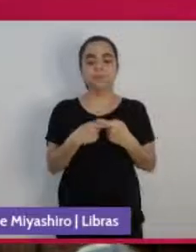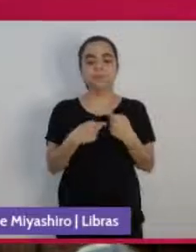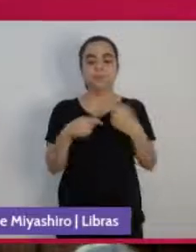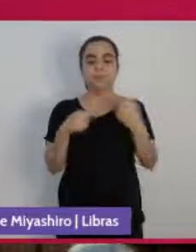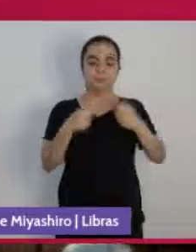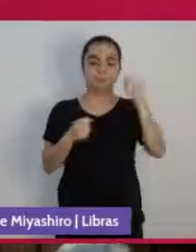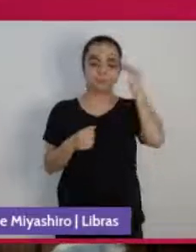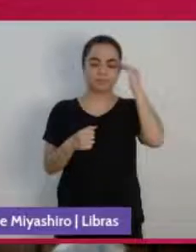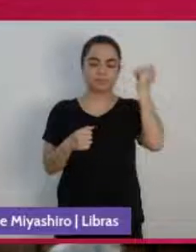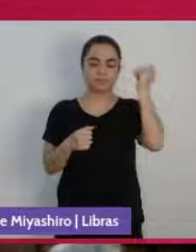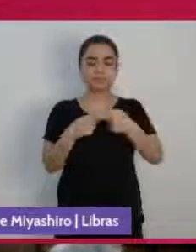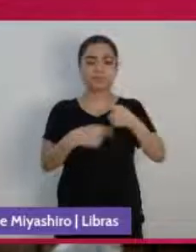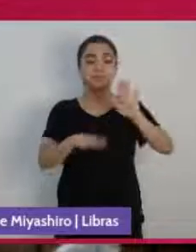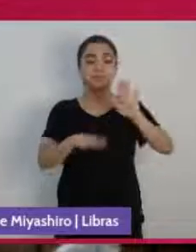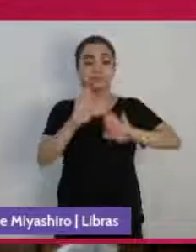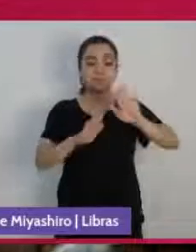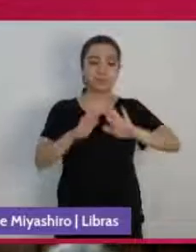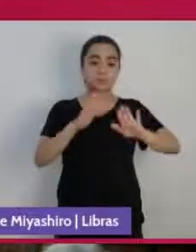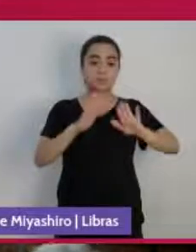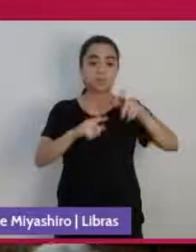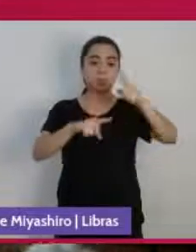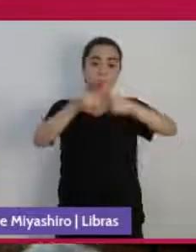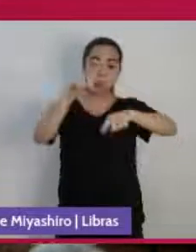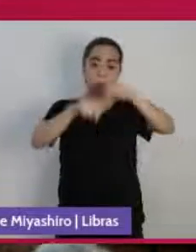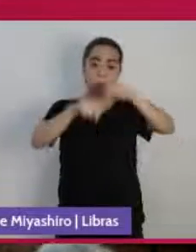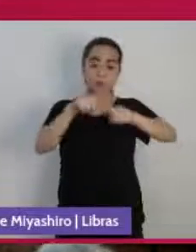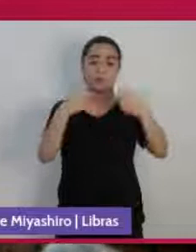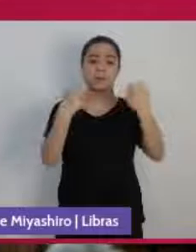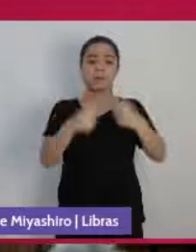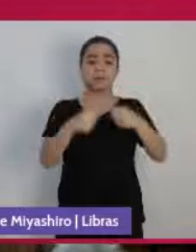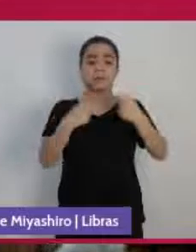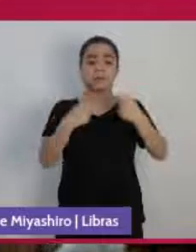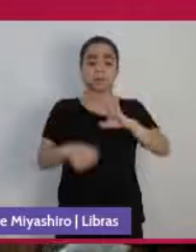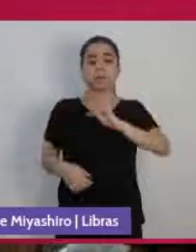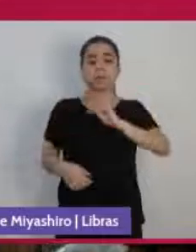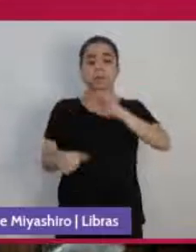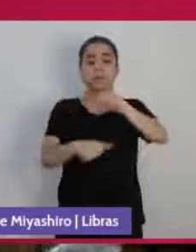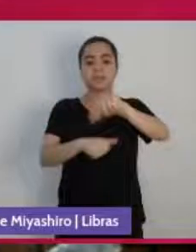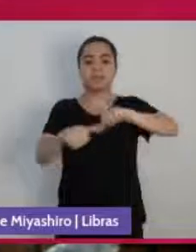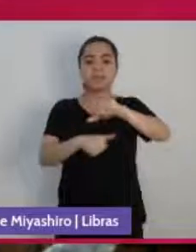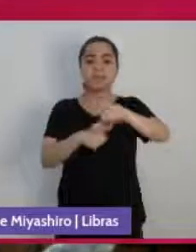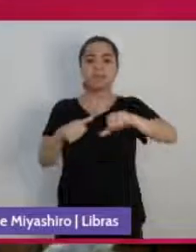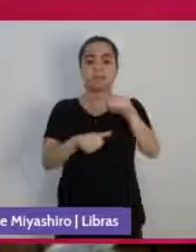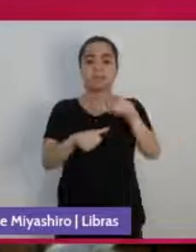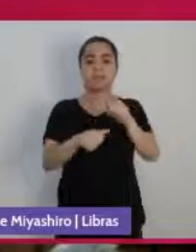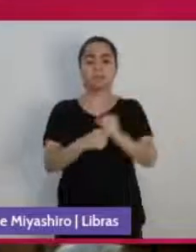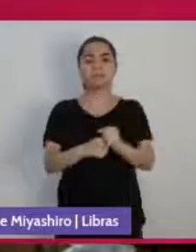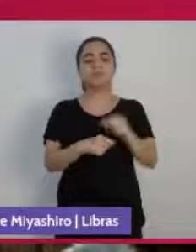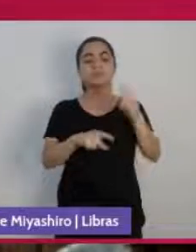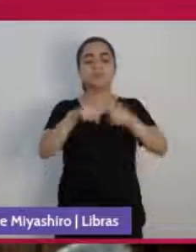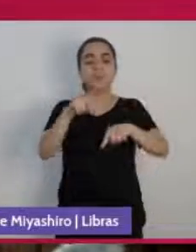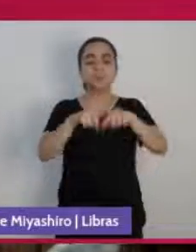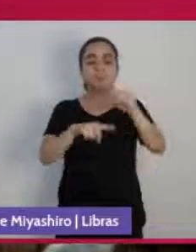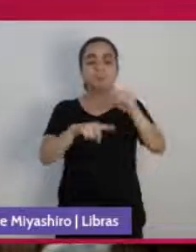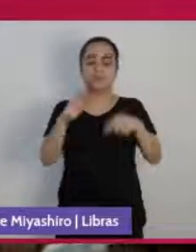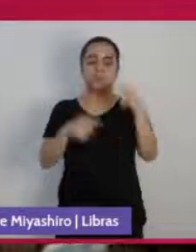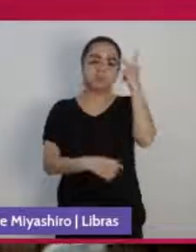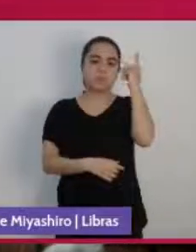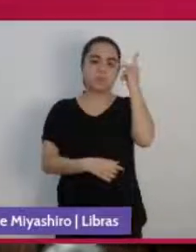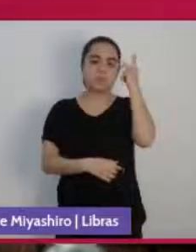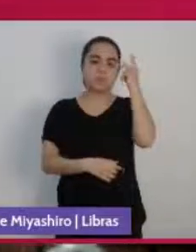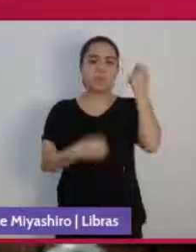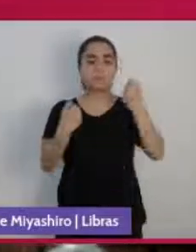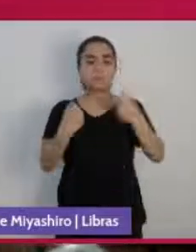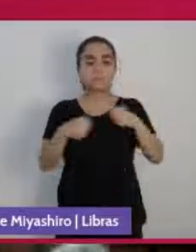Dependendo do tipo do equipamento, eu vou ter que mudar a técnica. No equipamento convencional, vou ter que colocar a